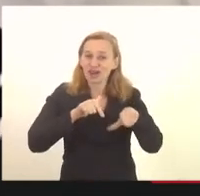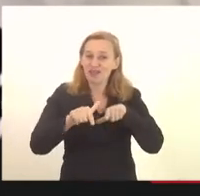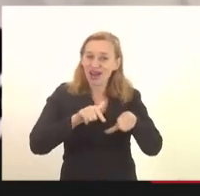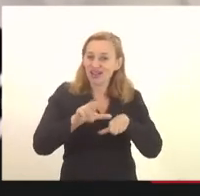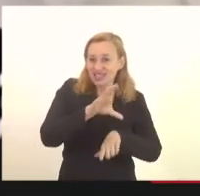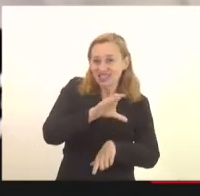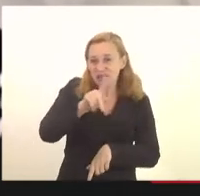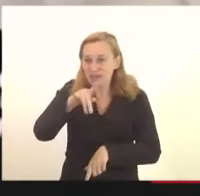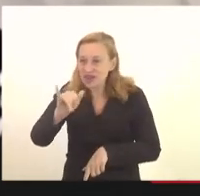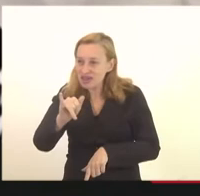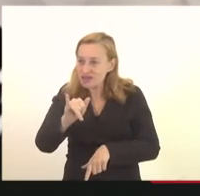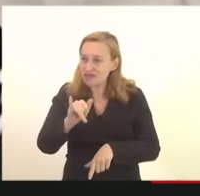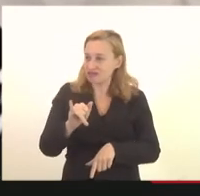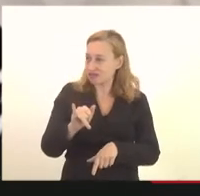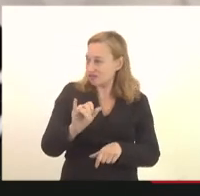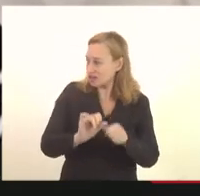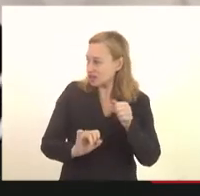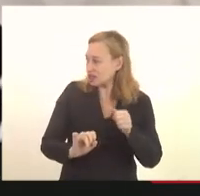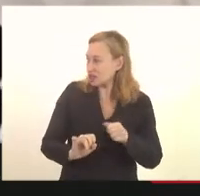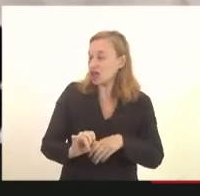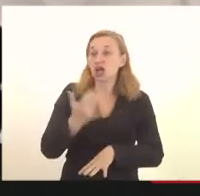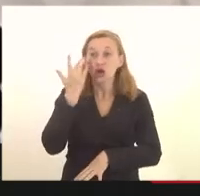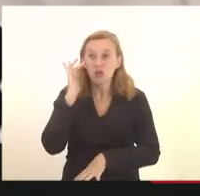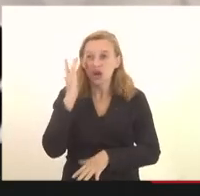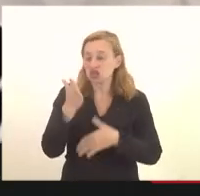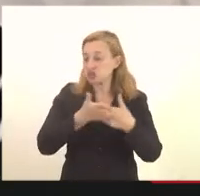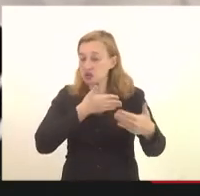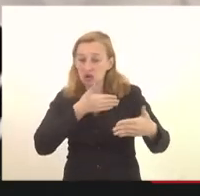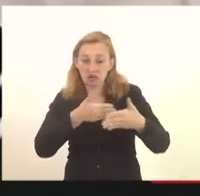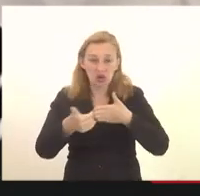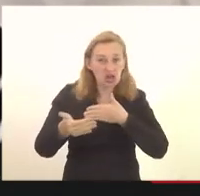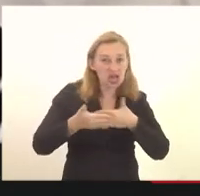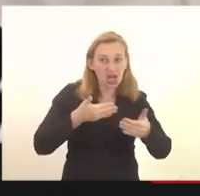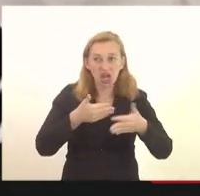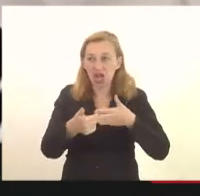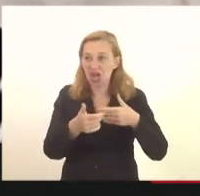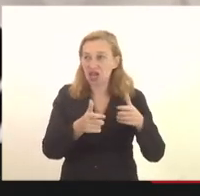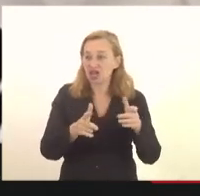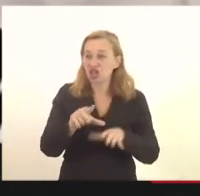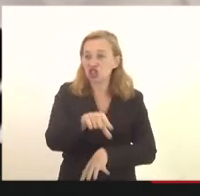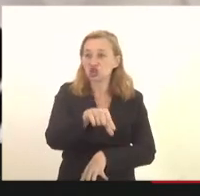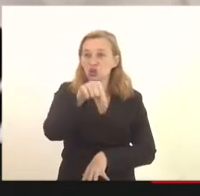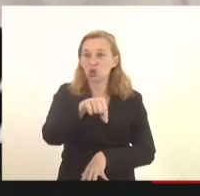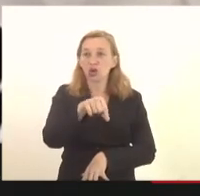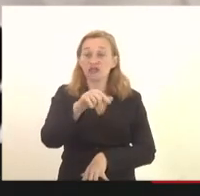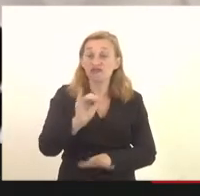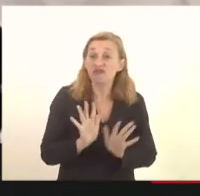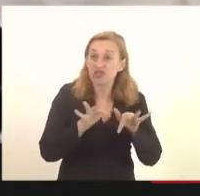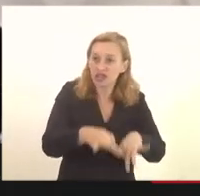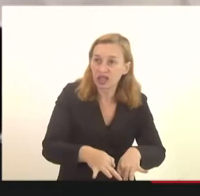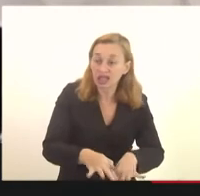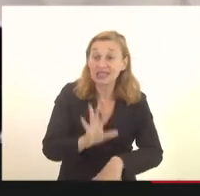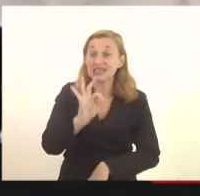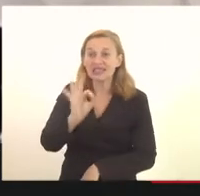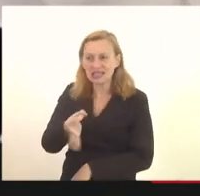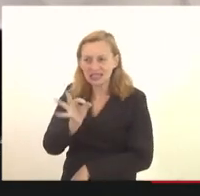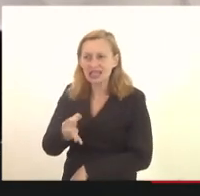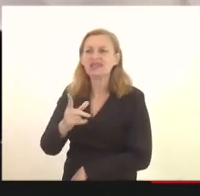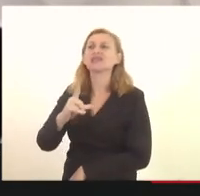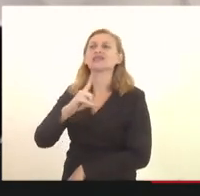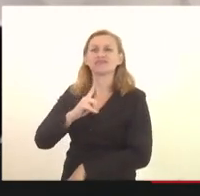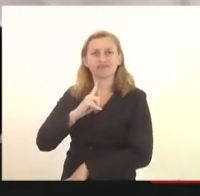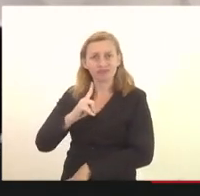vem desempenhando. Acho que qualquer que seja a decisão final dessa CPI, eu tenho absoluta